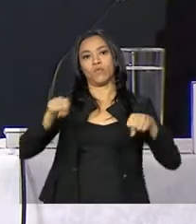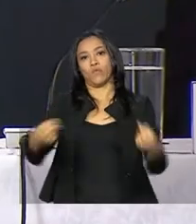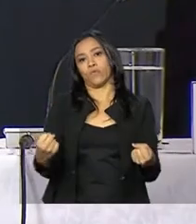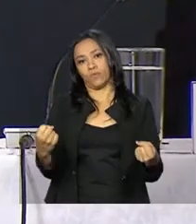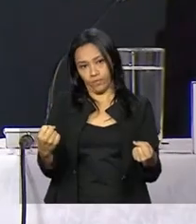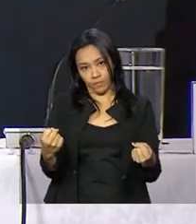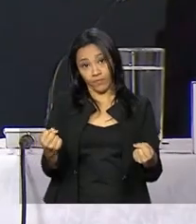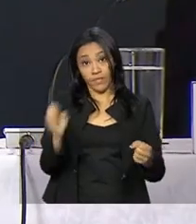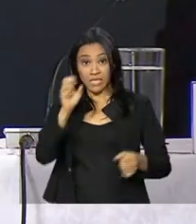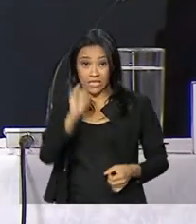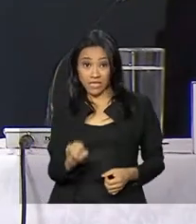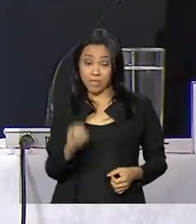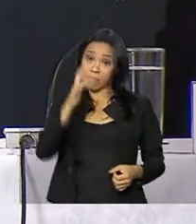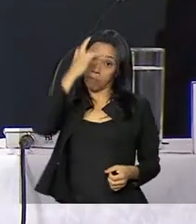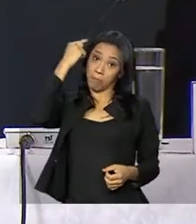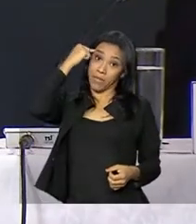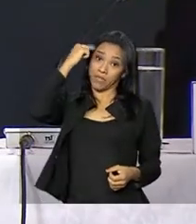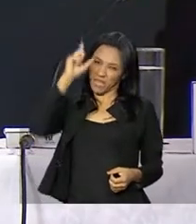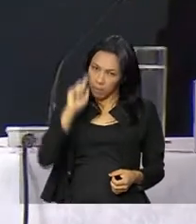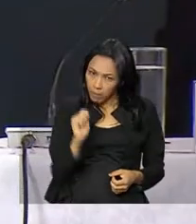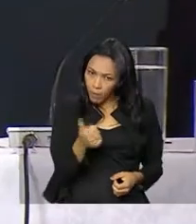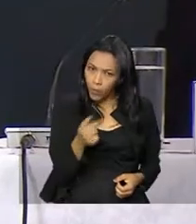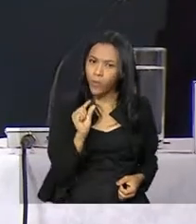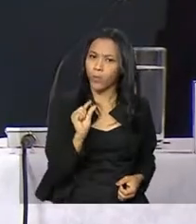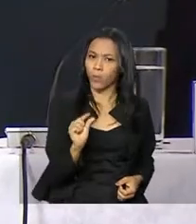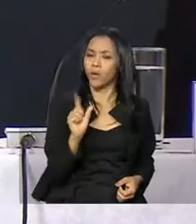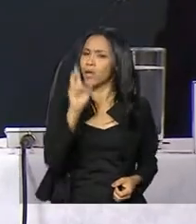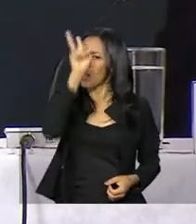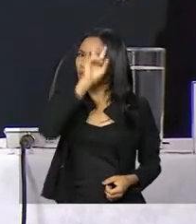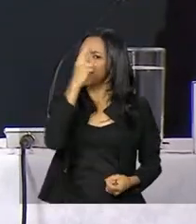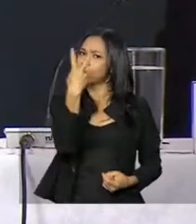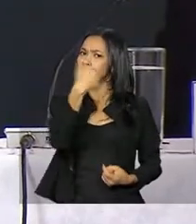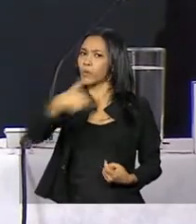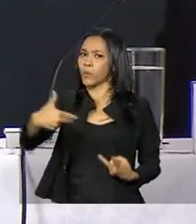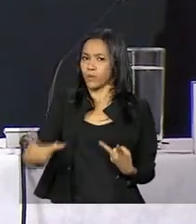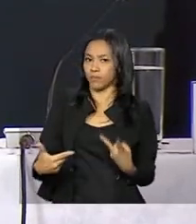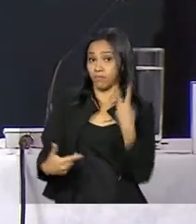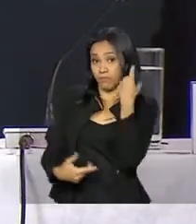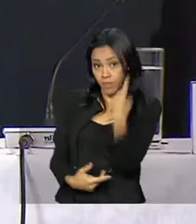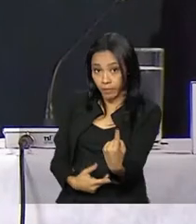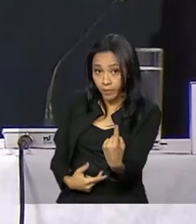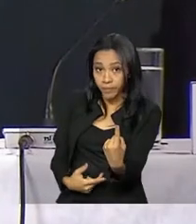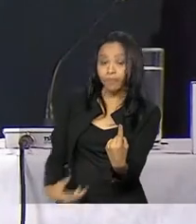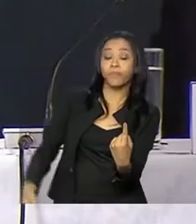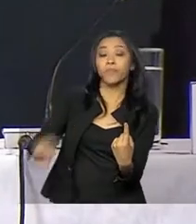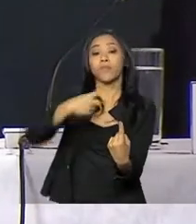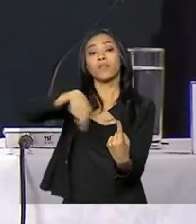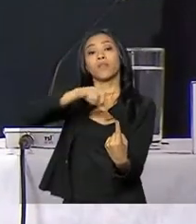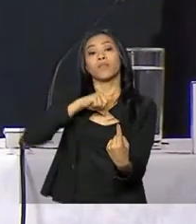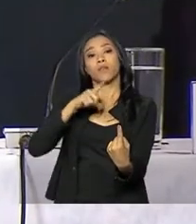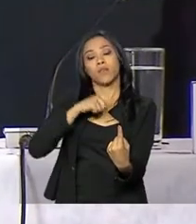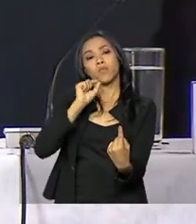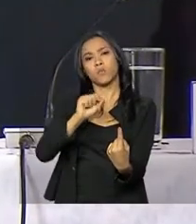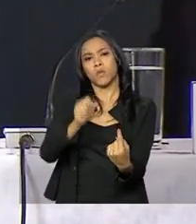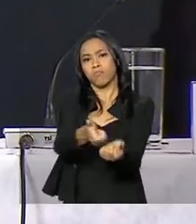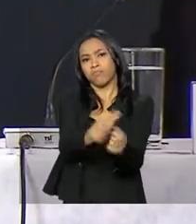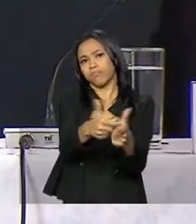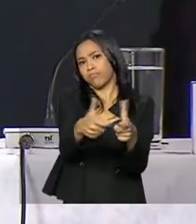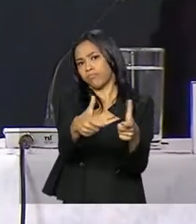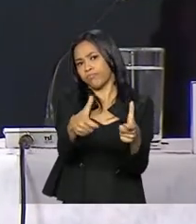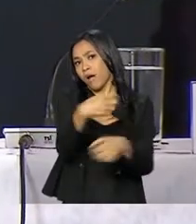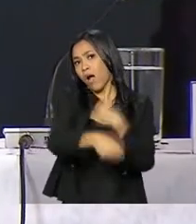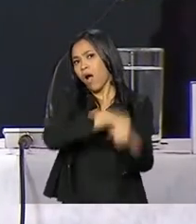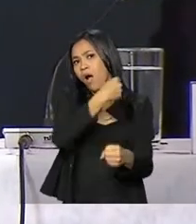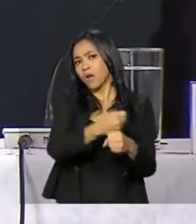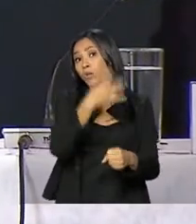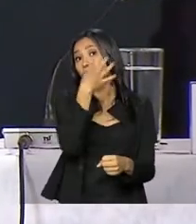E se alguém pensa que isto é pouco, lembro duas coisas. Primeiro, nós estamos tendo uma progressão, crescimento anual da